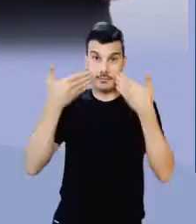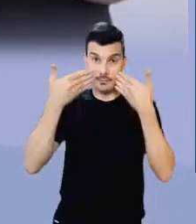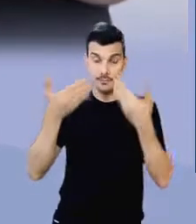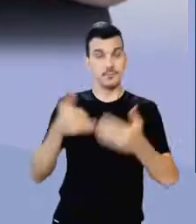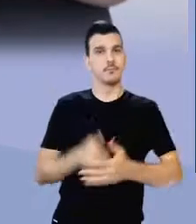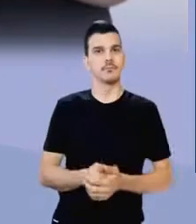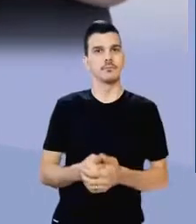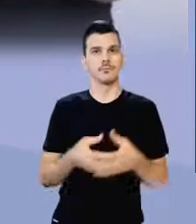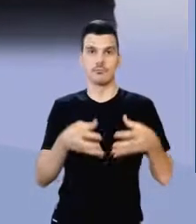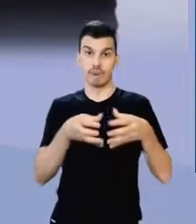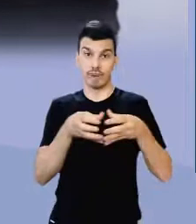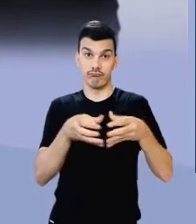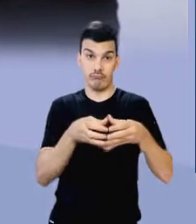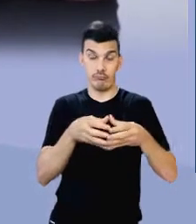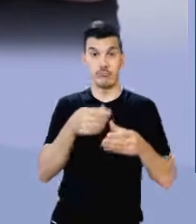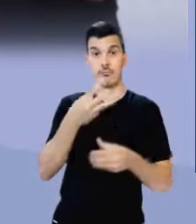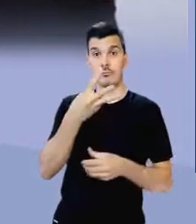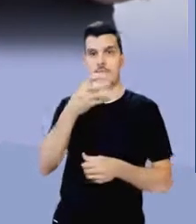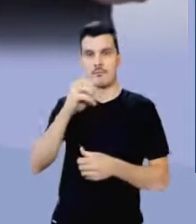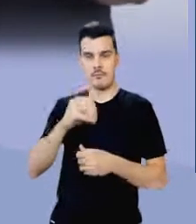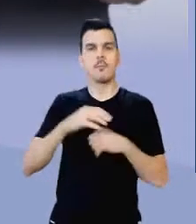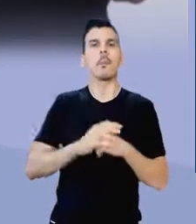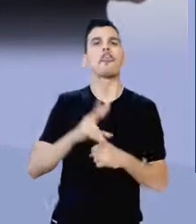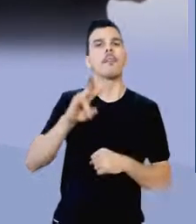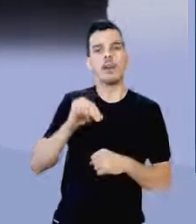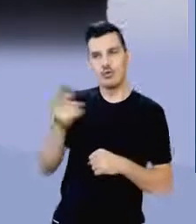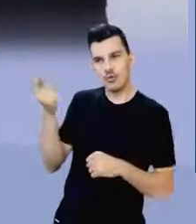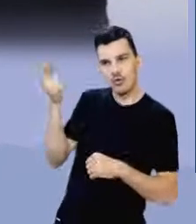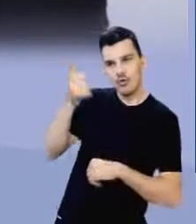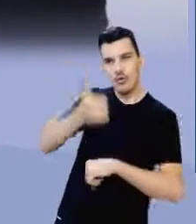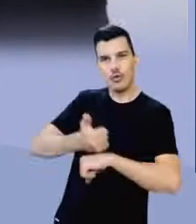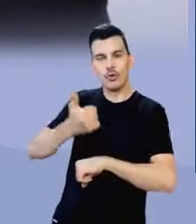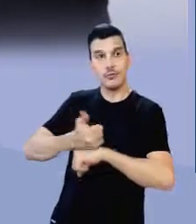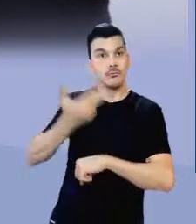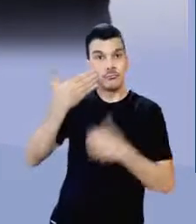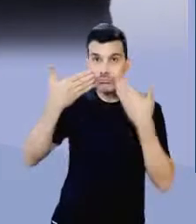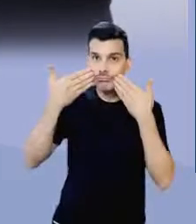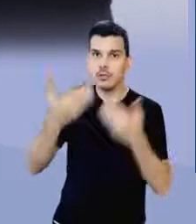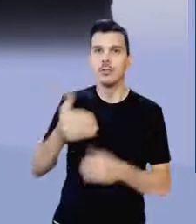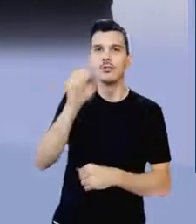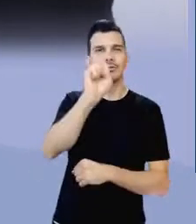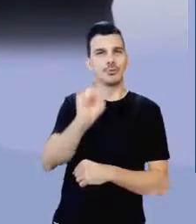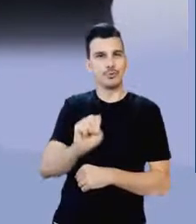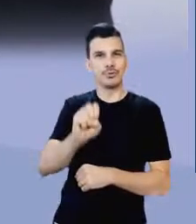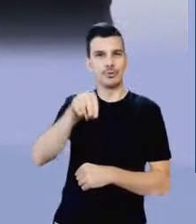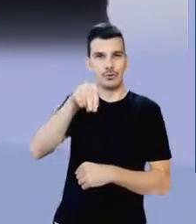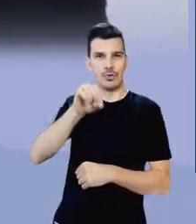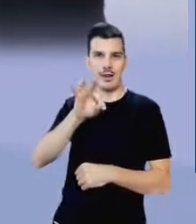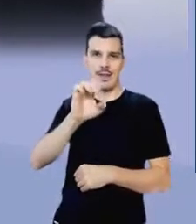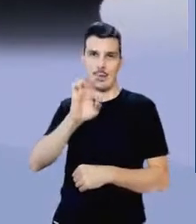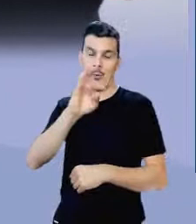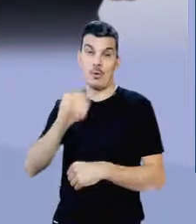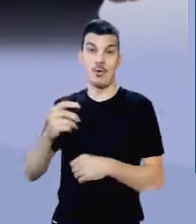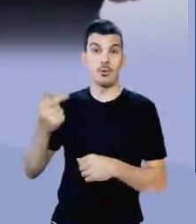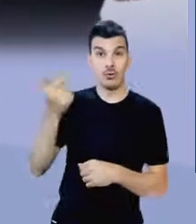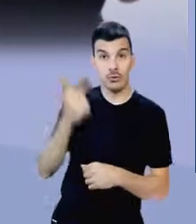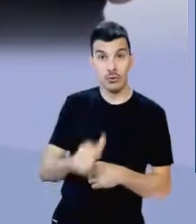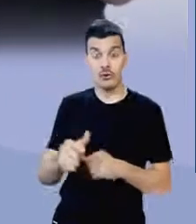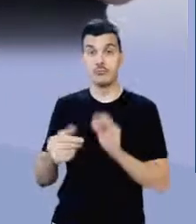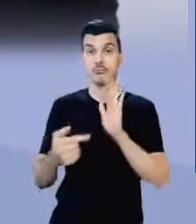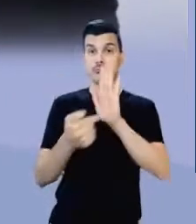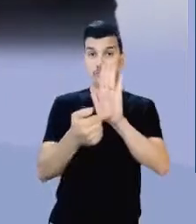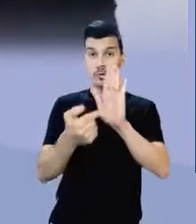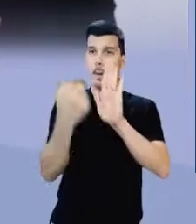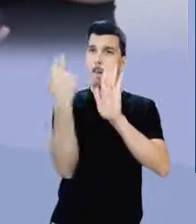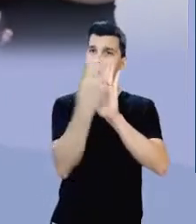Essa geração, a de 30, vai retomar esse soneto e vai retomar aquela forma